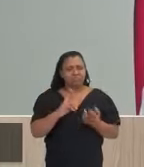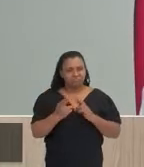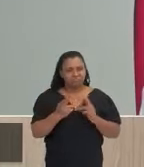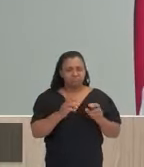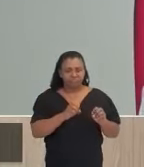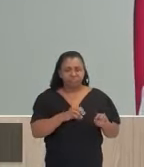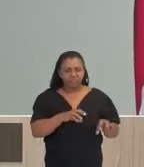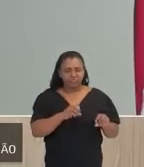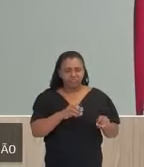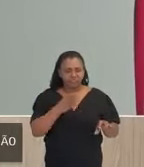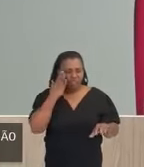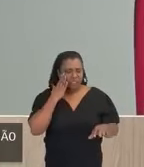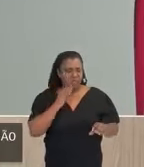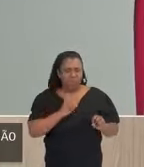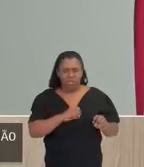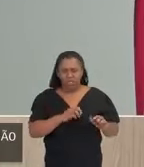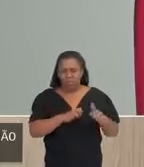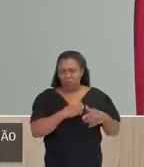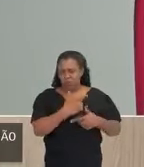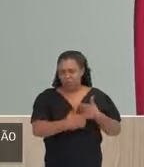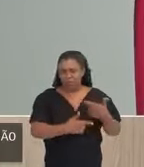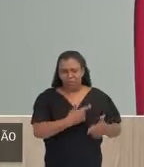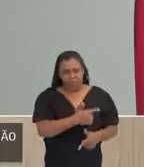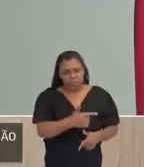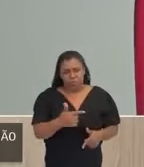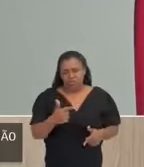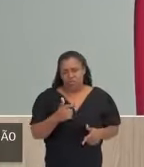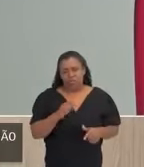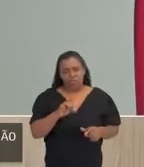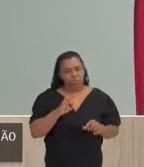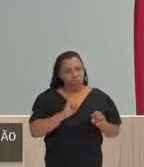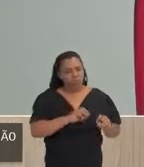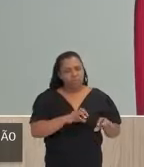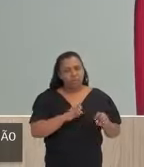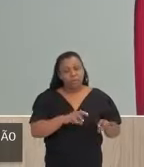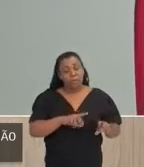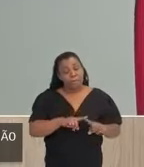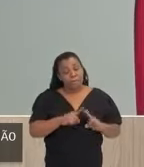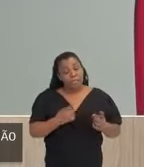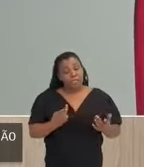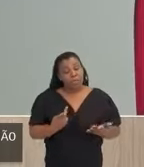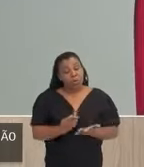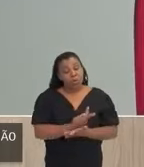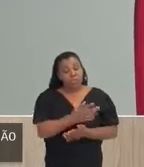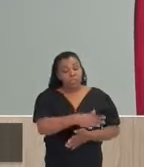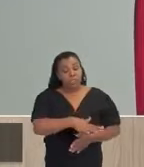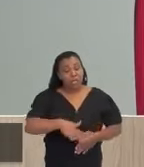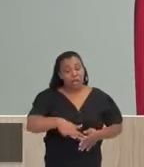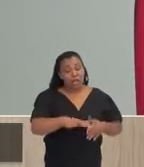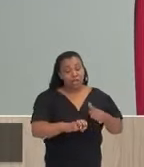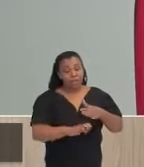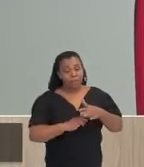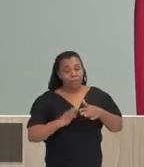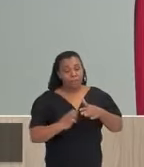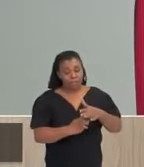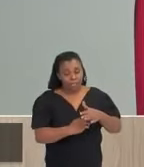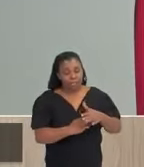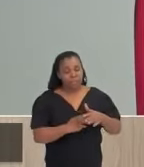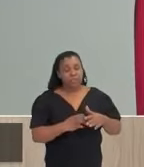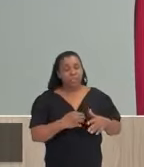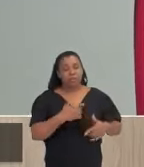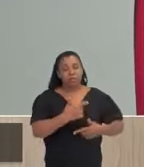educacional e não uma relação de emprego, de trabalho. Ele acontece no ambiente das empresas, no ambiente produtivo. Então,